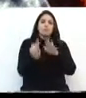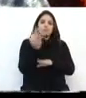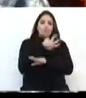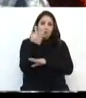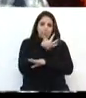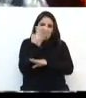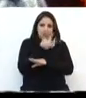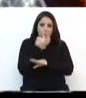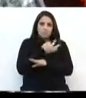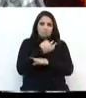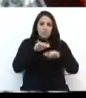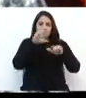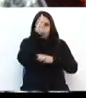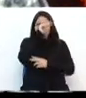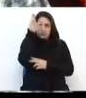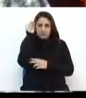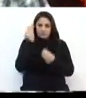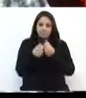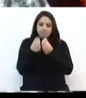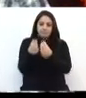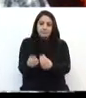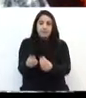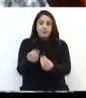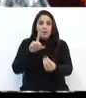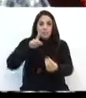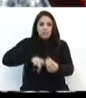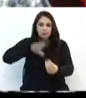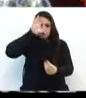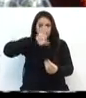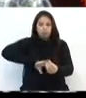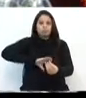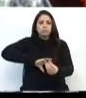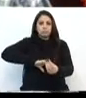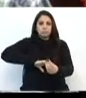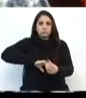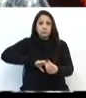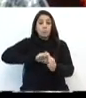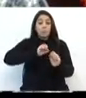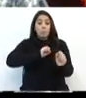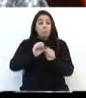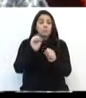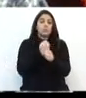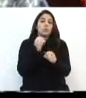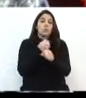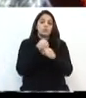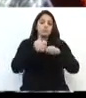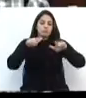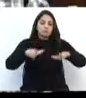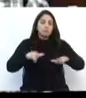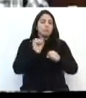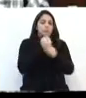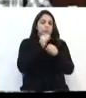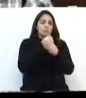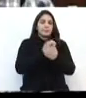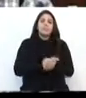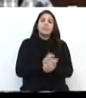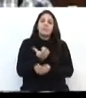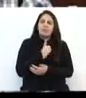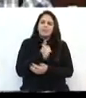suas atribuições, emite para que o cidadão realize uma determinada e pretendida atividade.